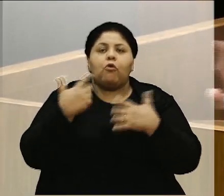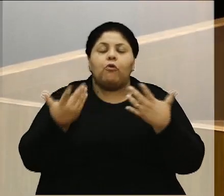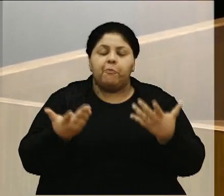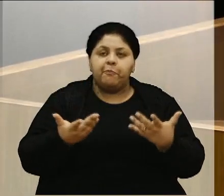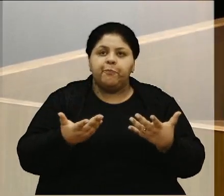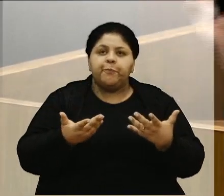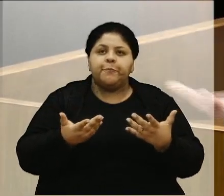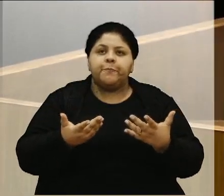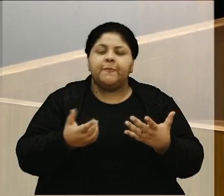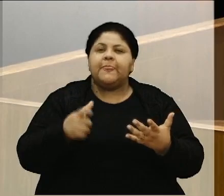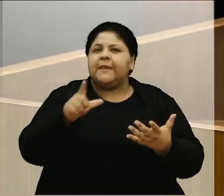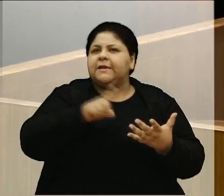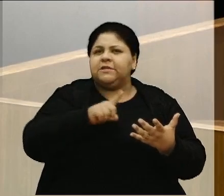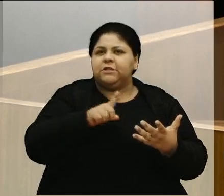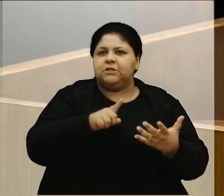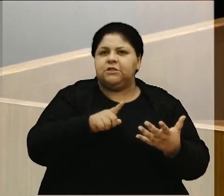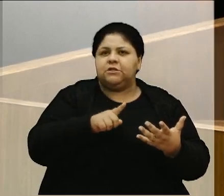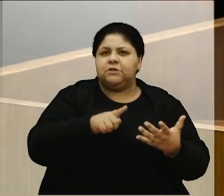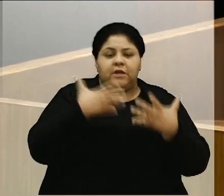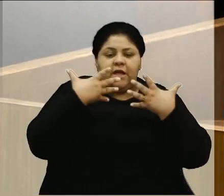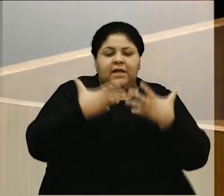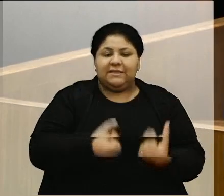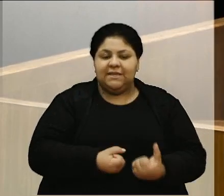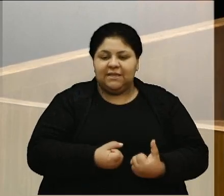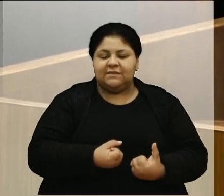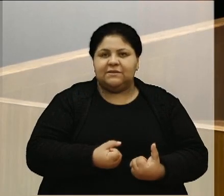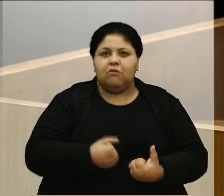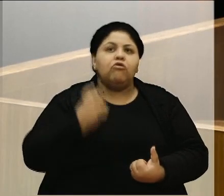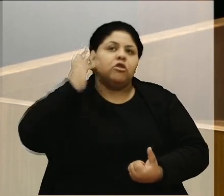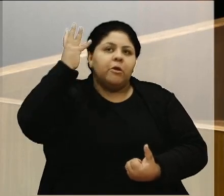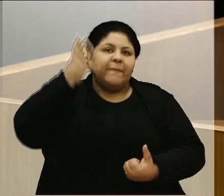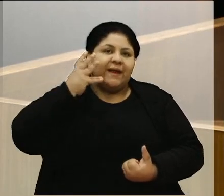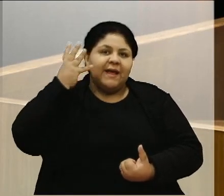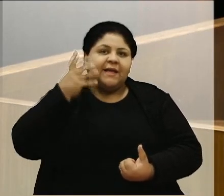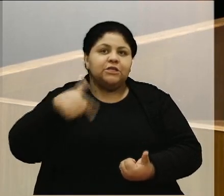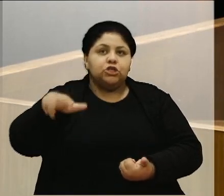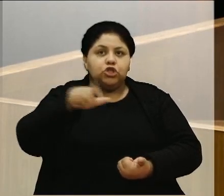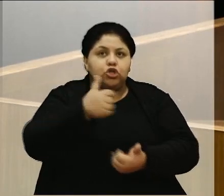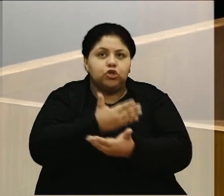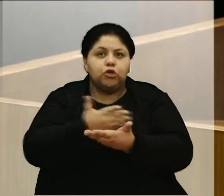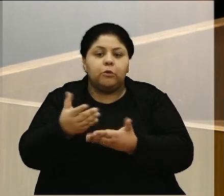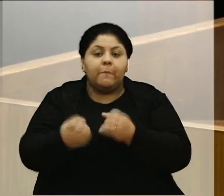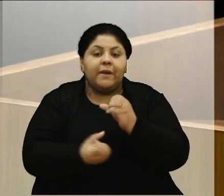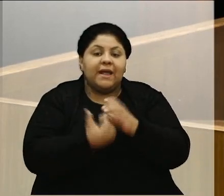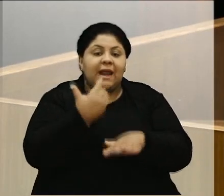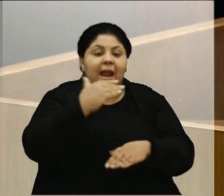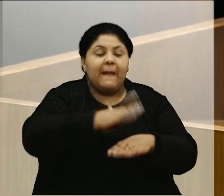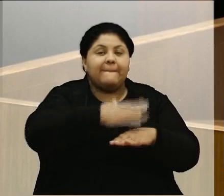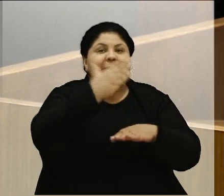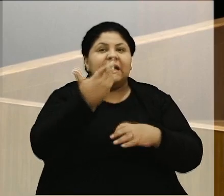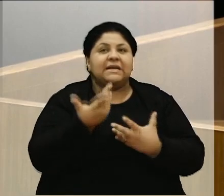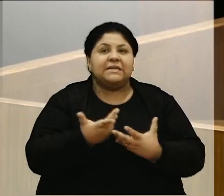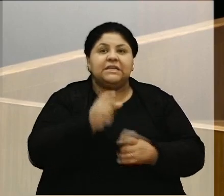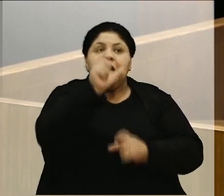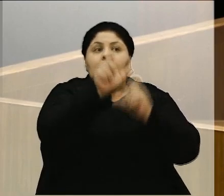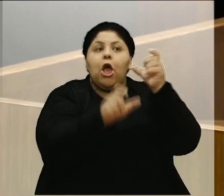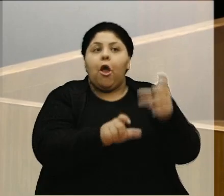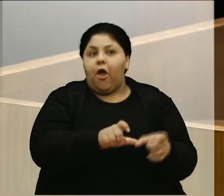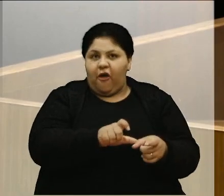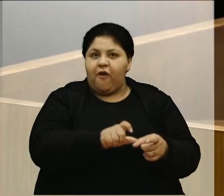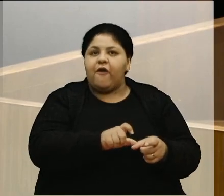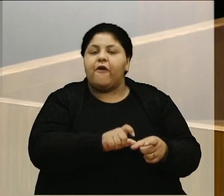né, tivermos espaço, nós estamos atuando para criar cada vez mais pessoas que